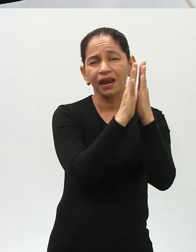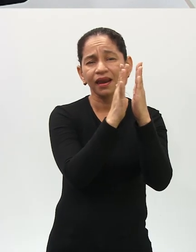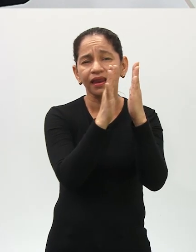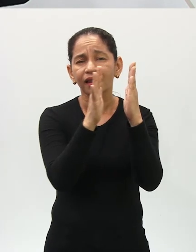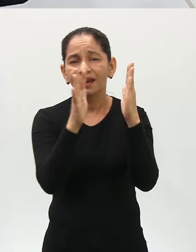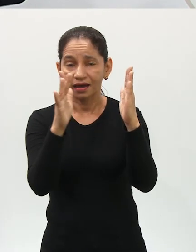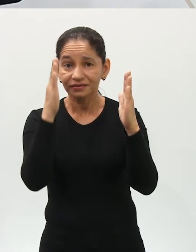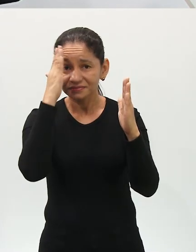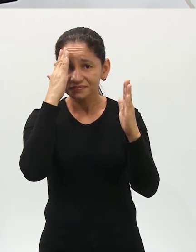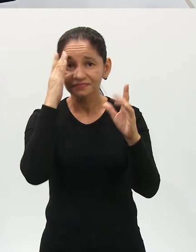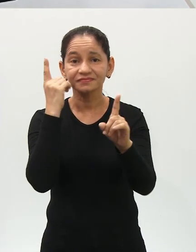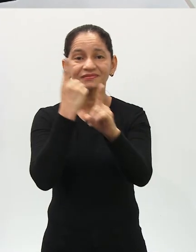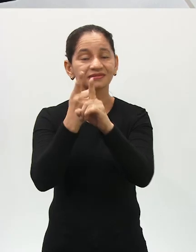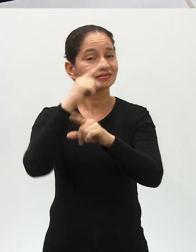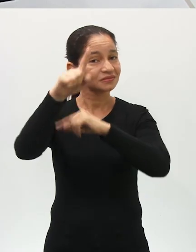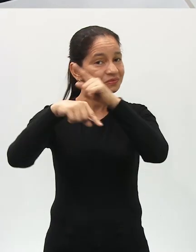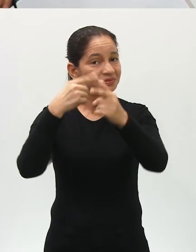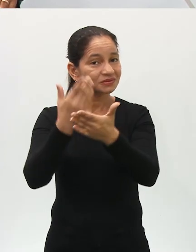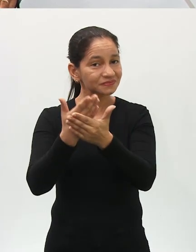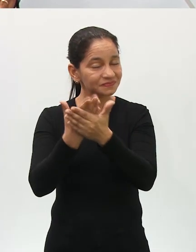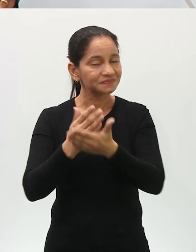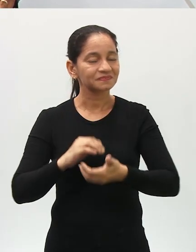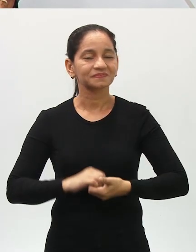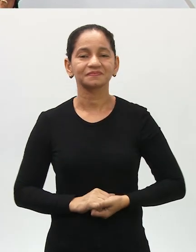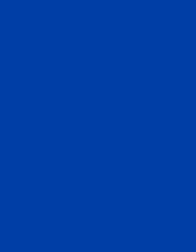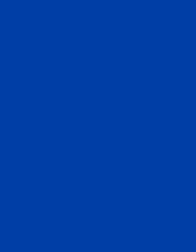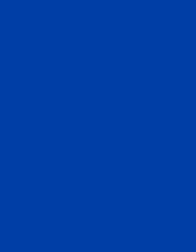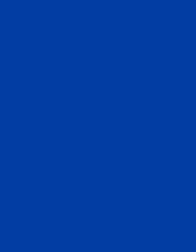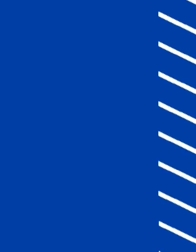nós tínhamos para essa aula. A gente se vê. Até logo.